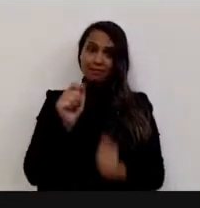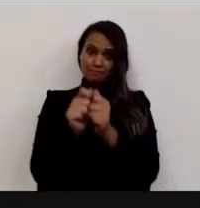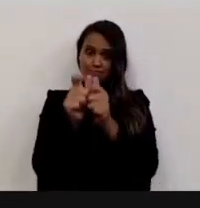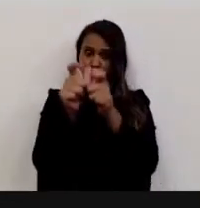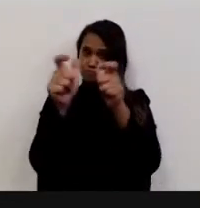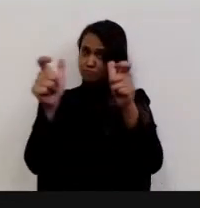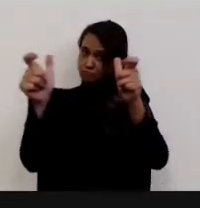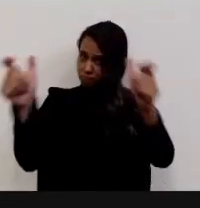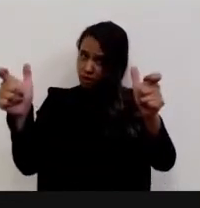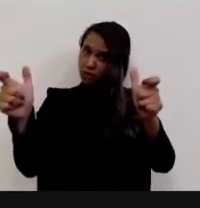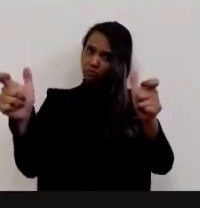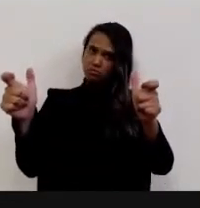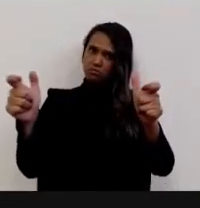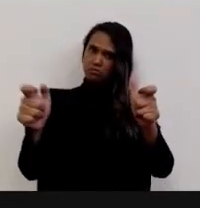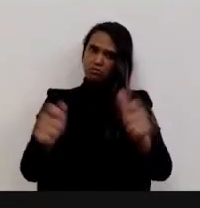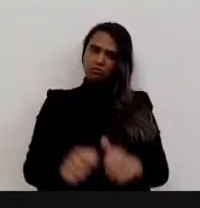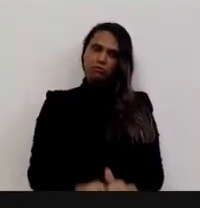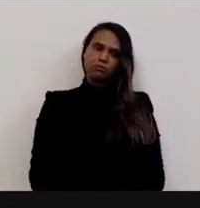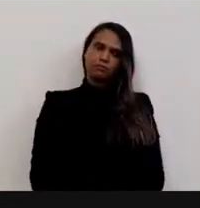quantidade.